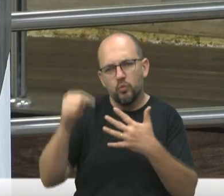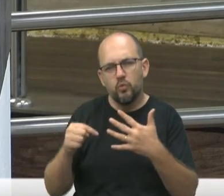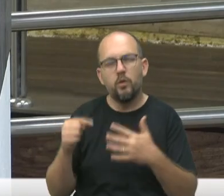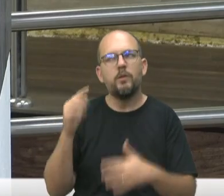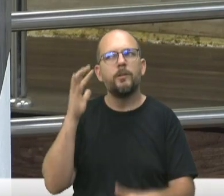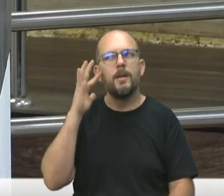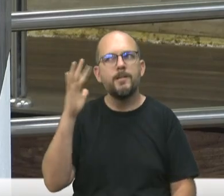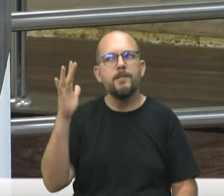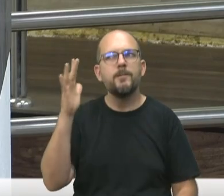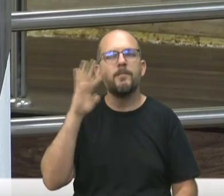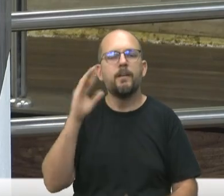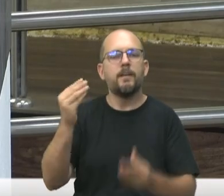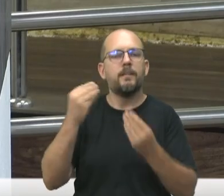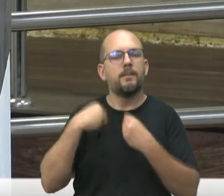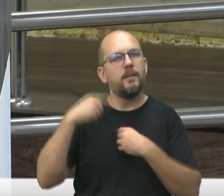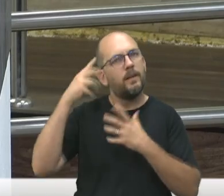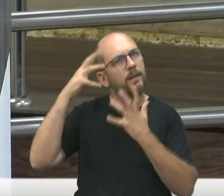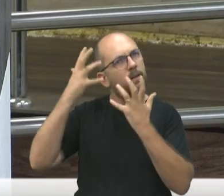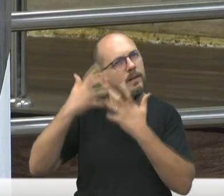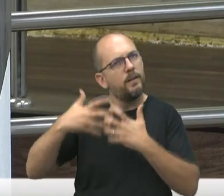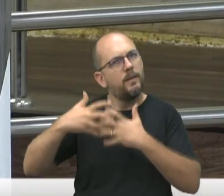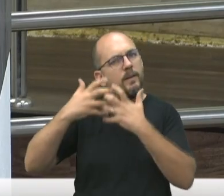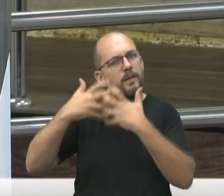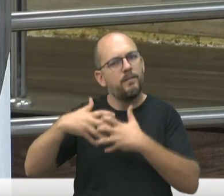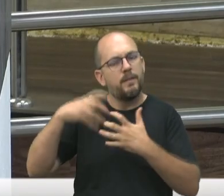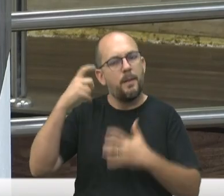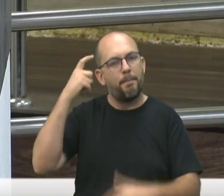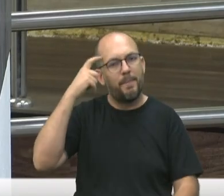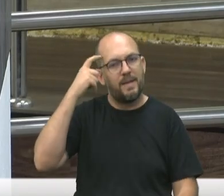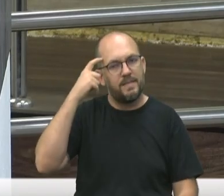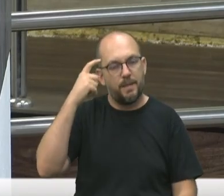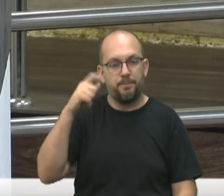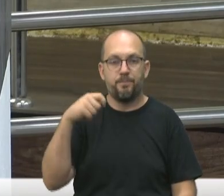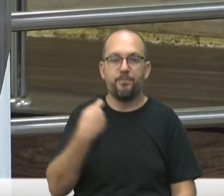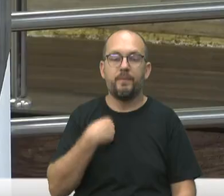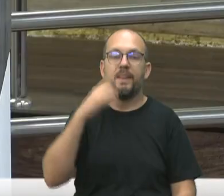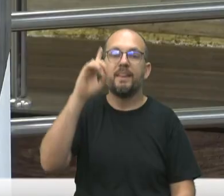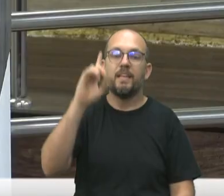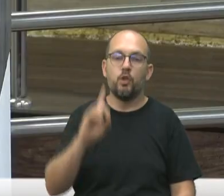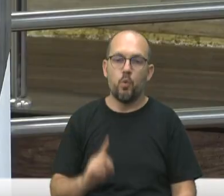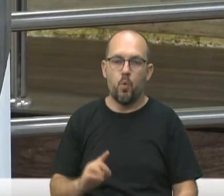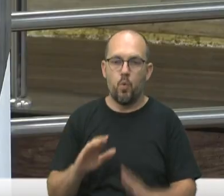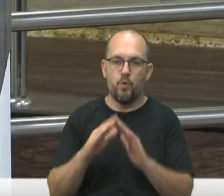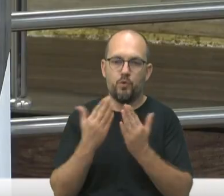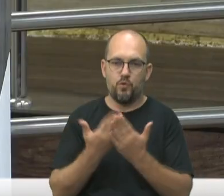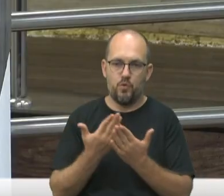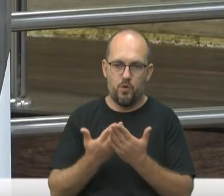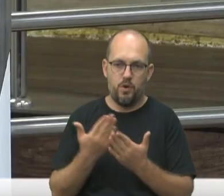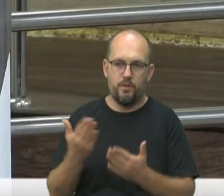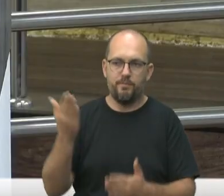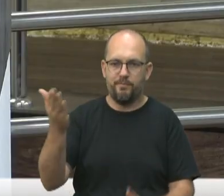gente a refletir e pensar. Eu, como diretor de escola, a Dani já tive a honra dela estar na